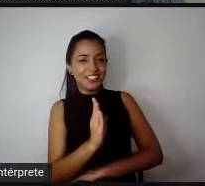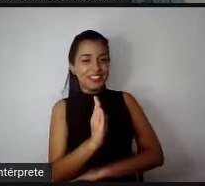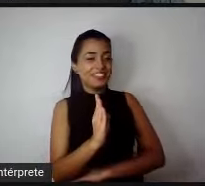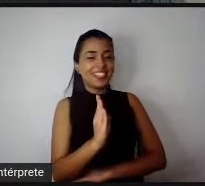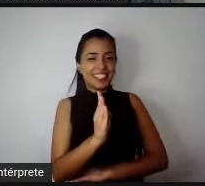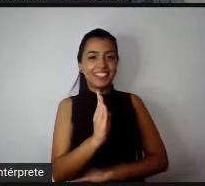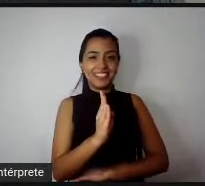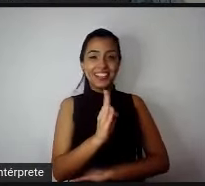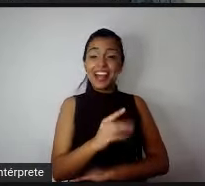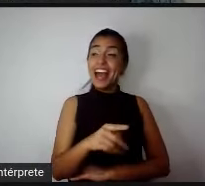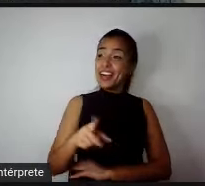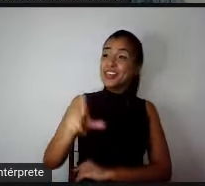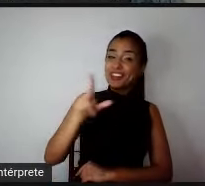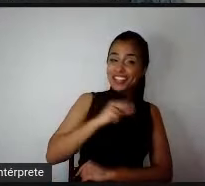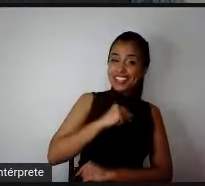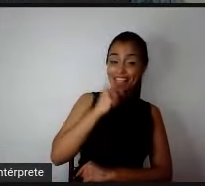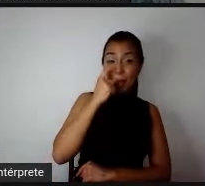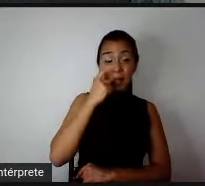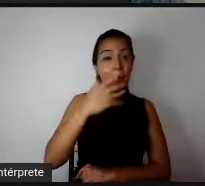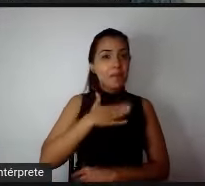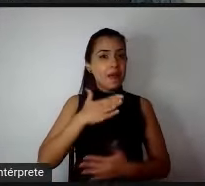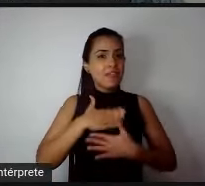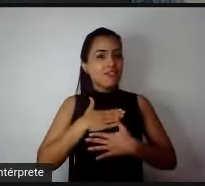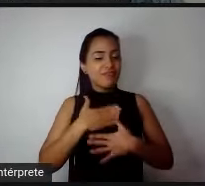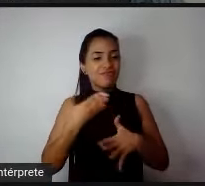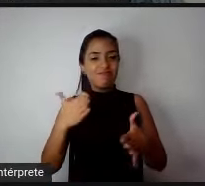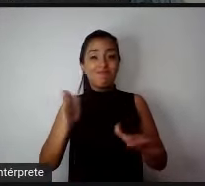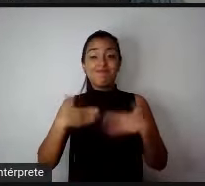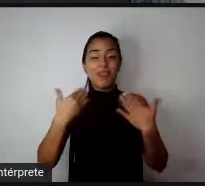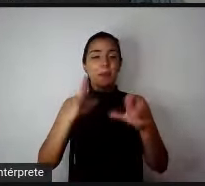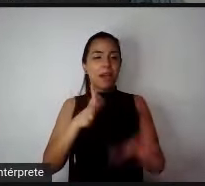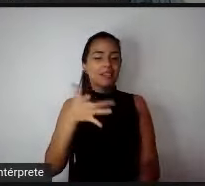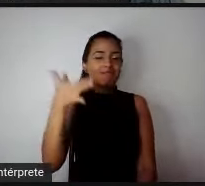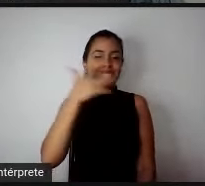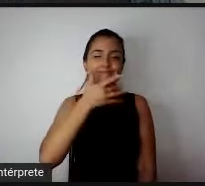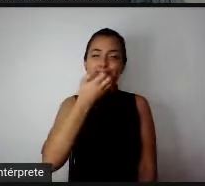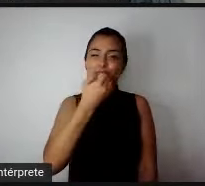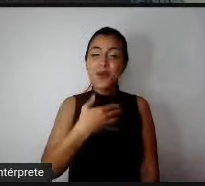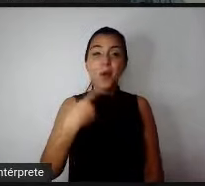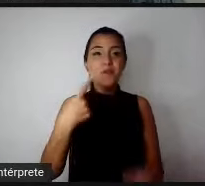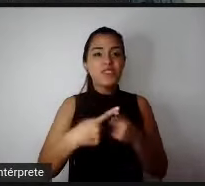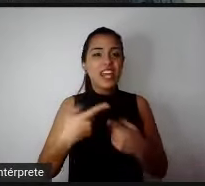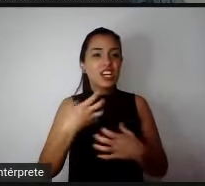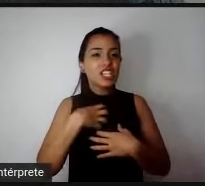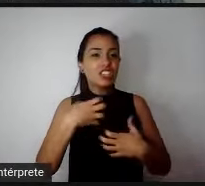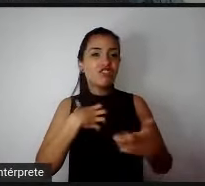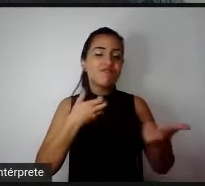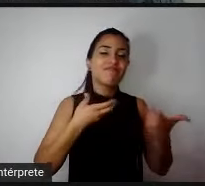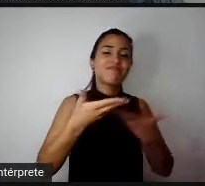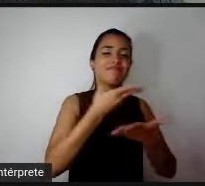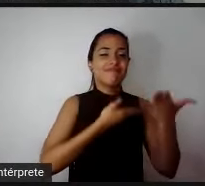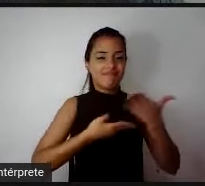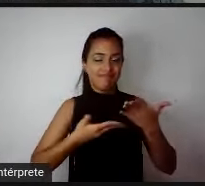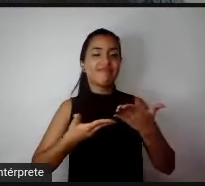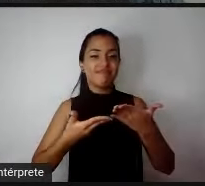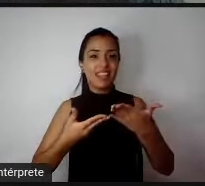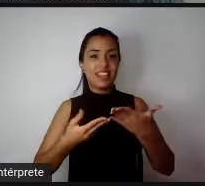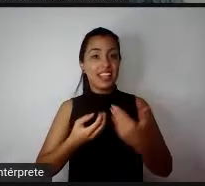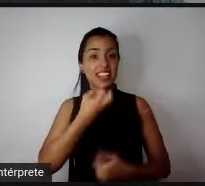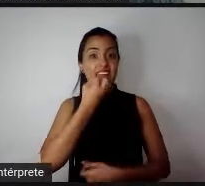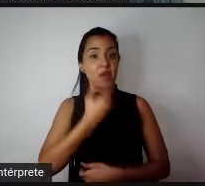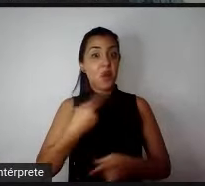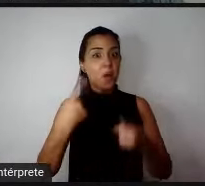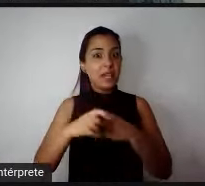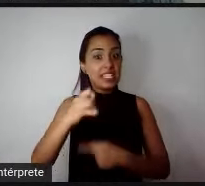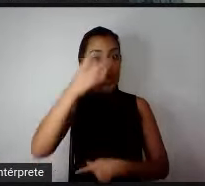meio, meio grosso. Mas foi muito bom, porque as pessoas sabem das coisas, tem que ser grosso. Para aí, se a pessoa não se